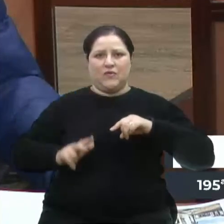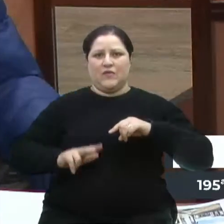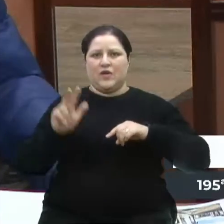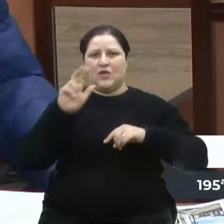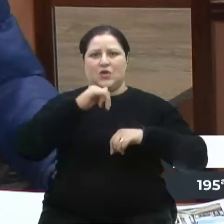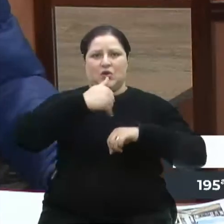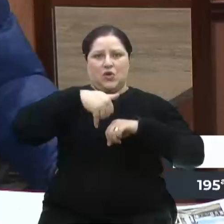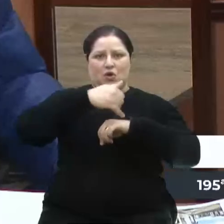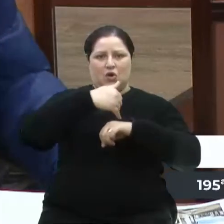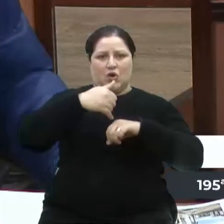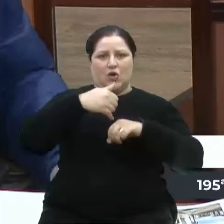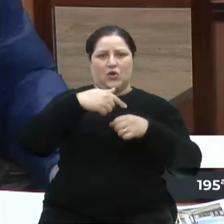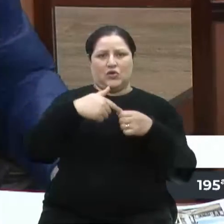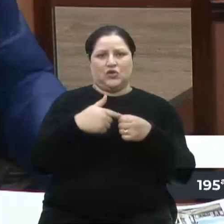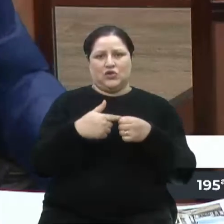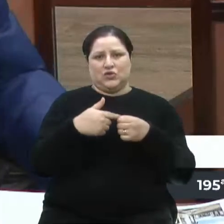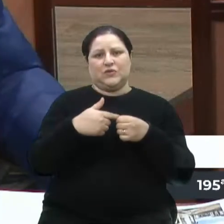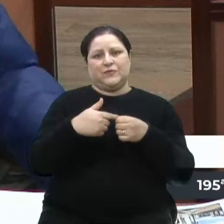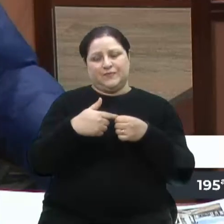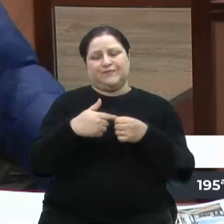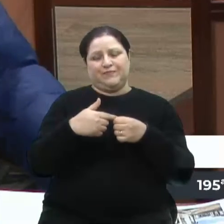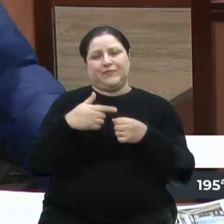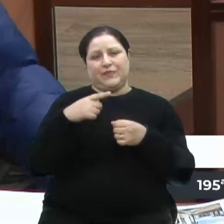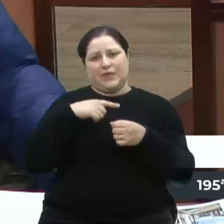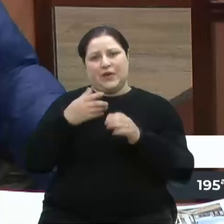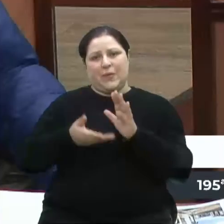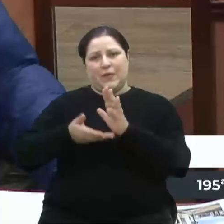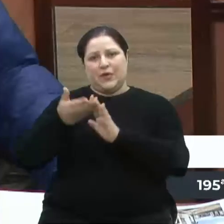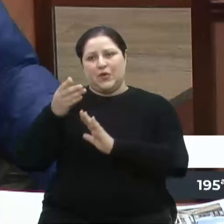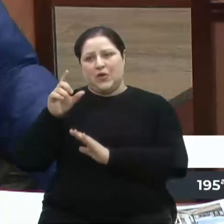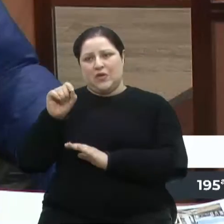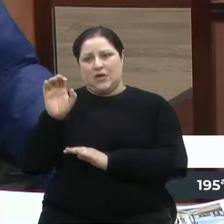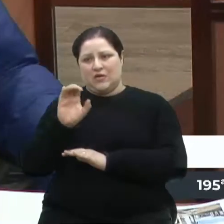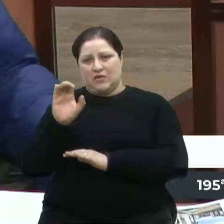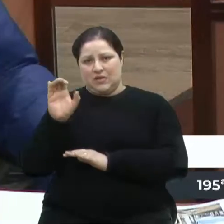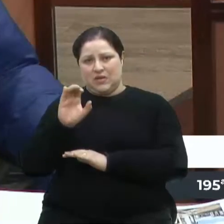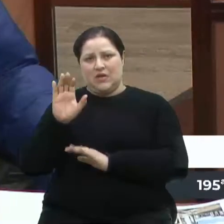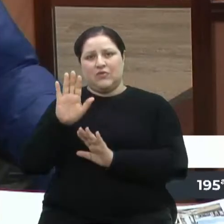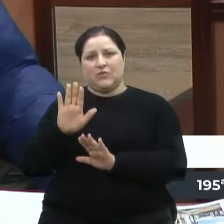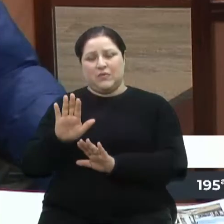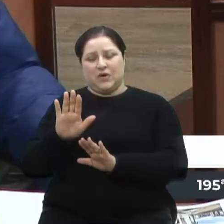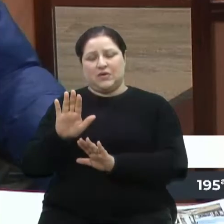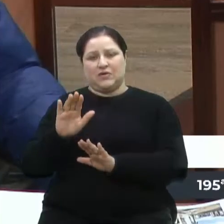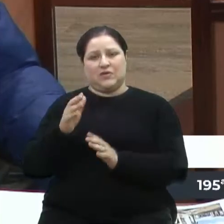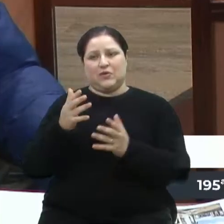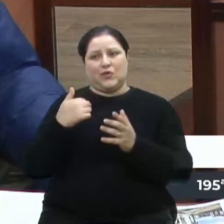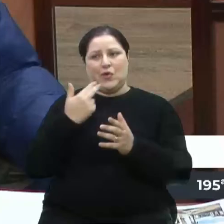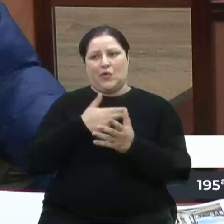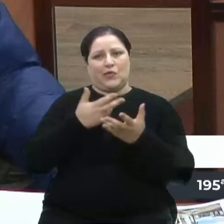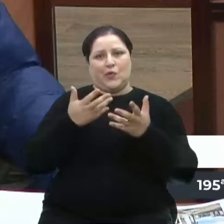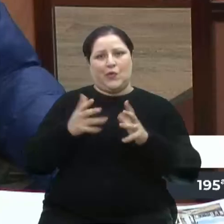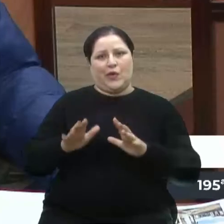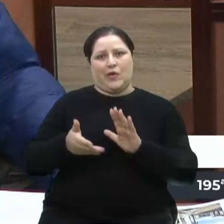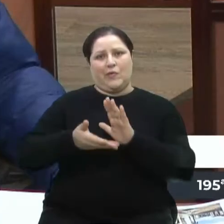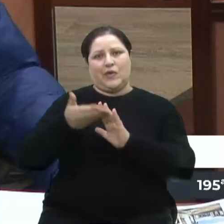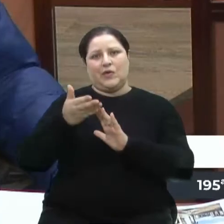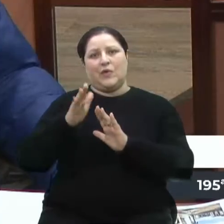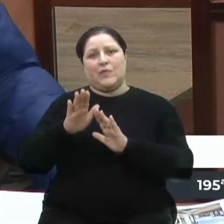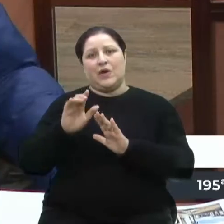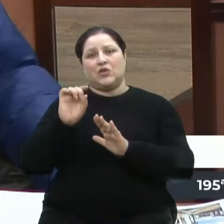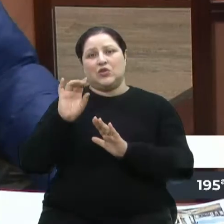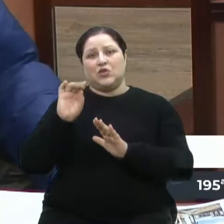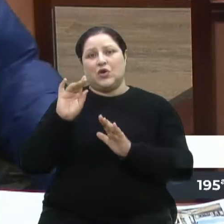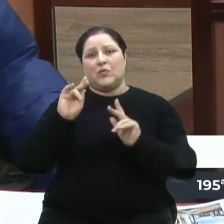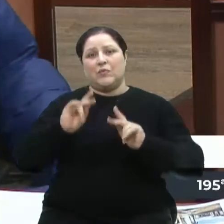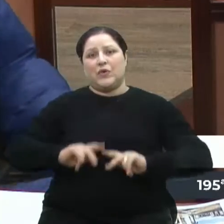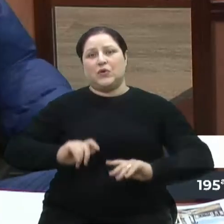10 centavos, que ninguém gostaria, mas ele veio, mas que se deixe bem claro, ele é um aumento que só vale para quem paga a tarifa